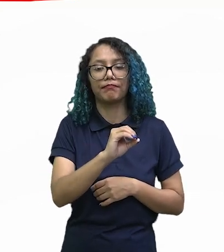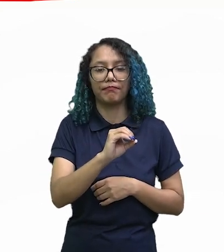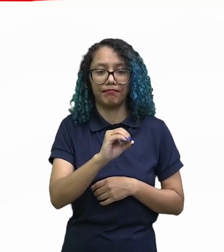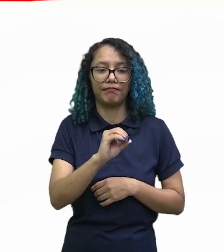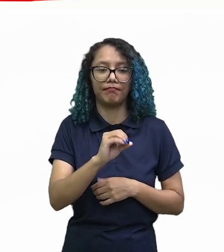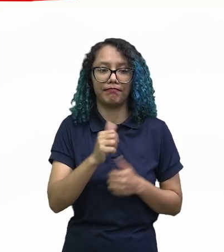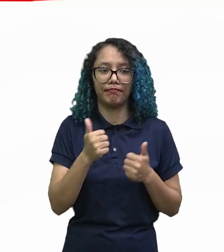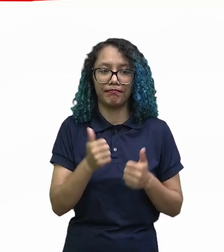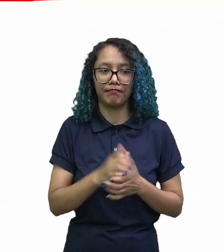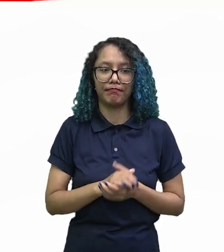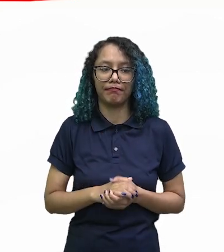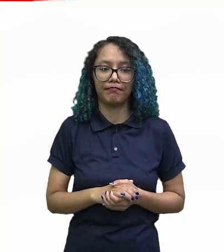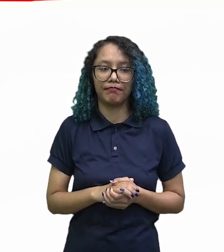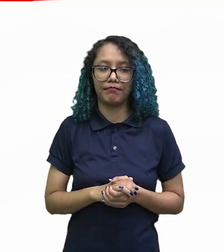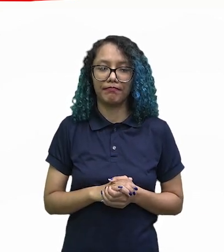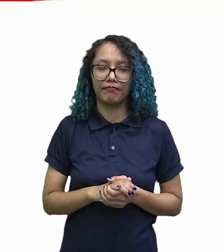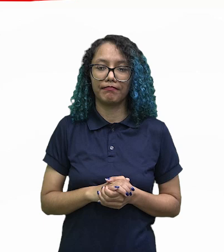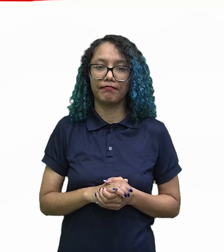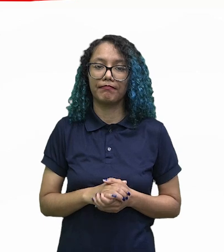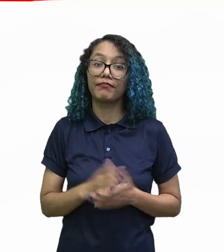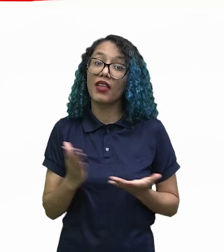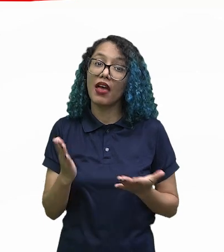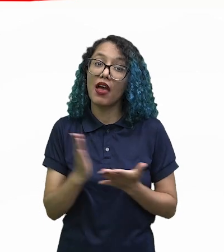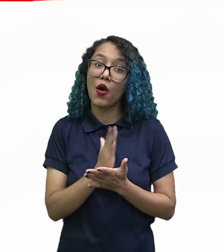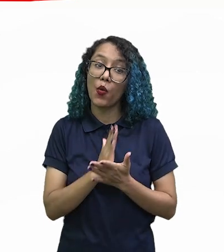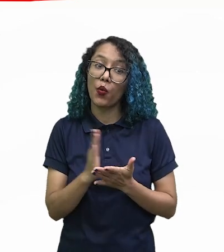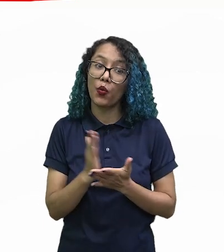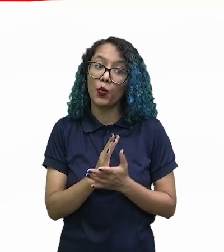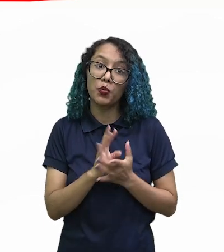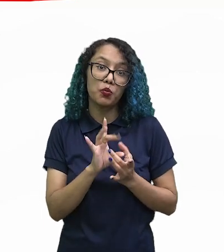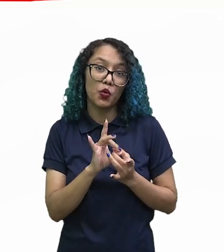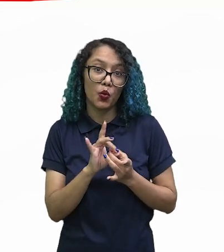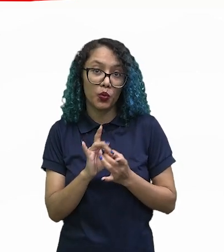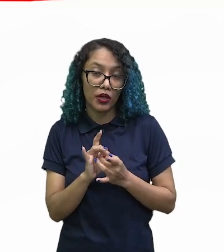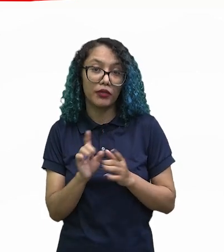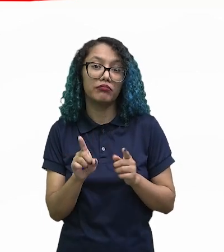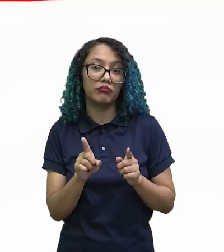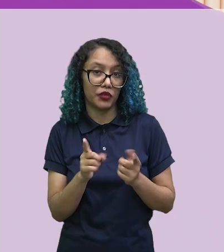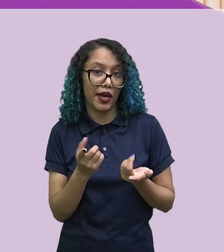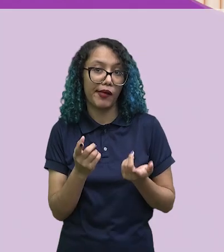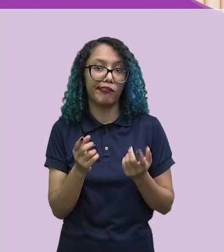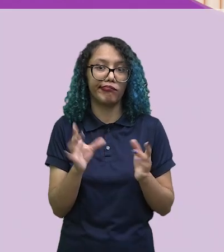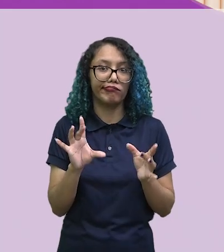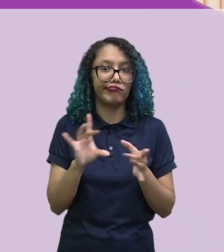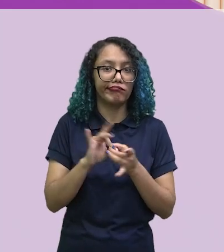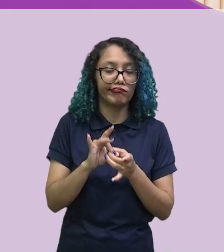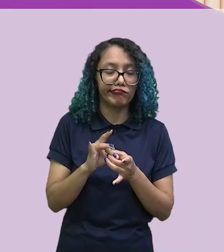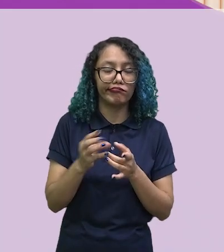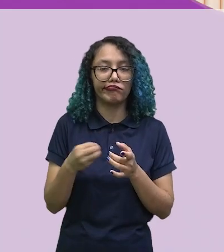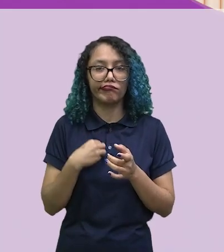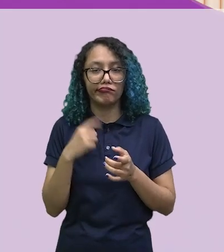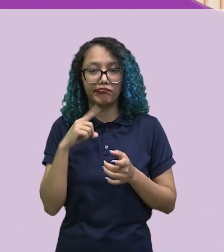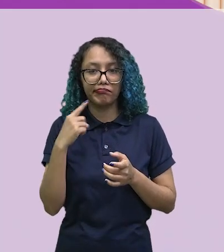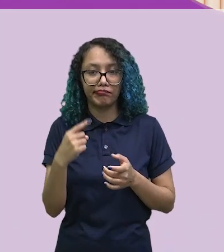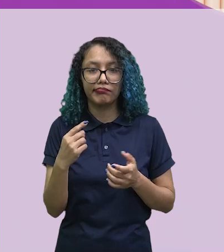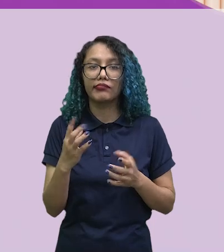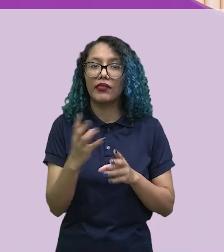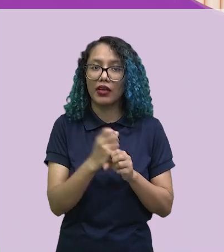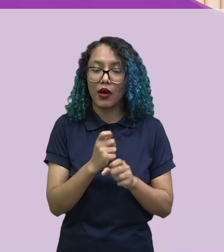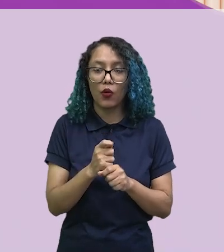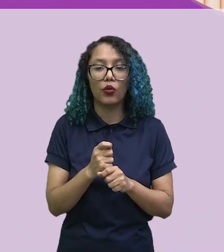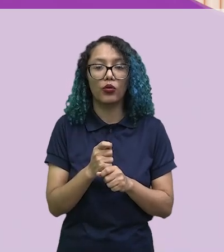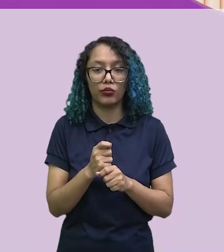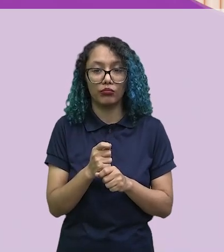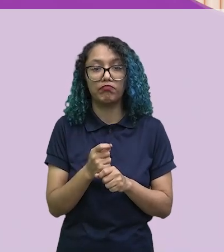880. Tudo bem? Então, são situações aí que estão atreladas à nossa realidade, não é? São cálculos que,